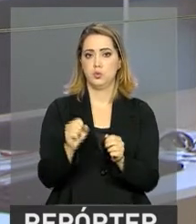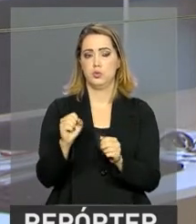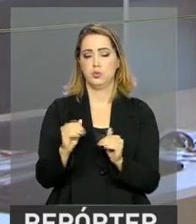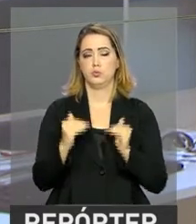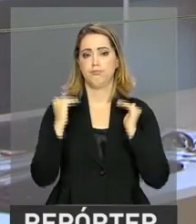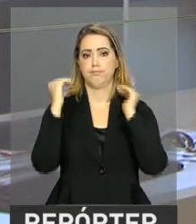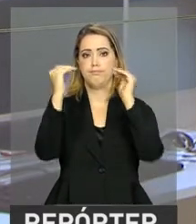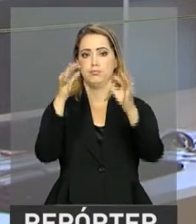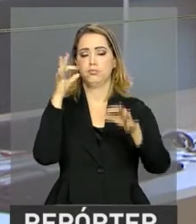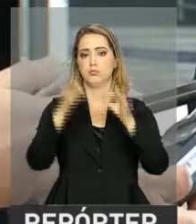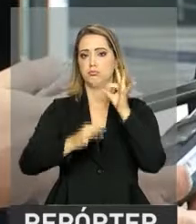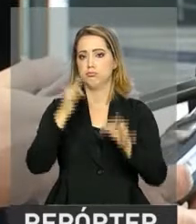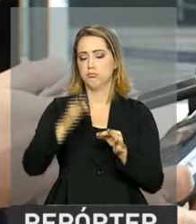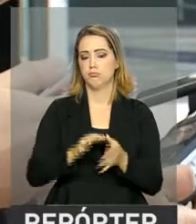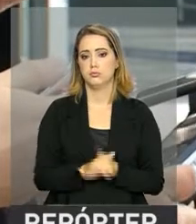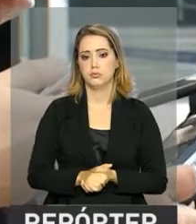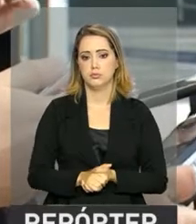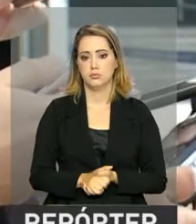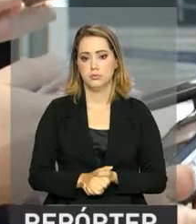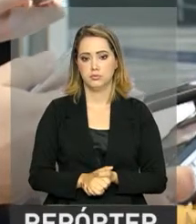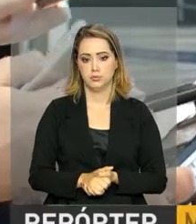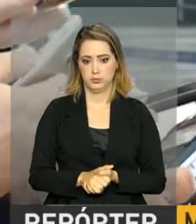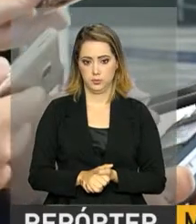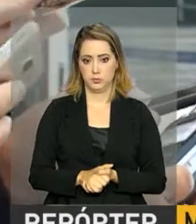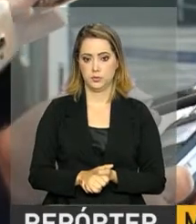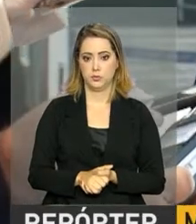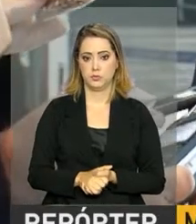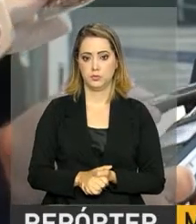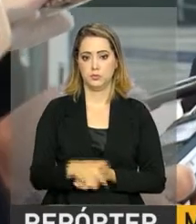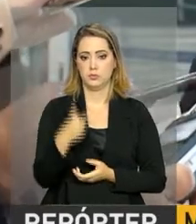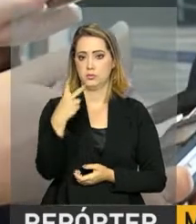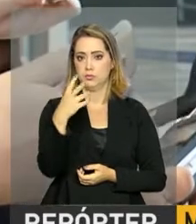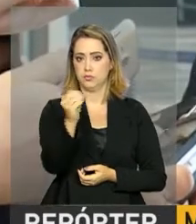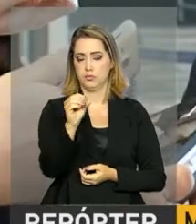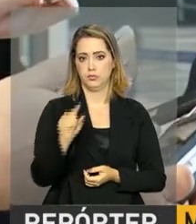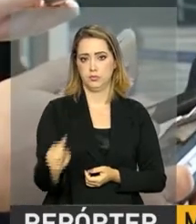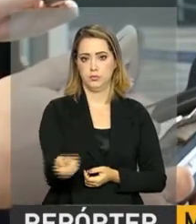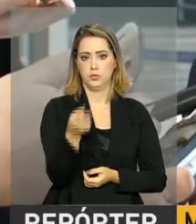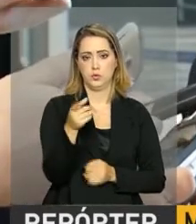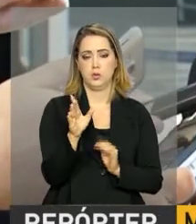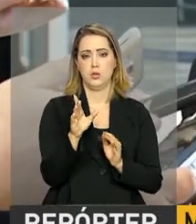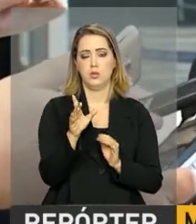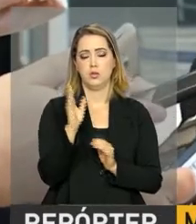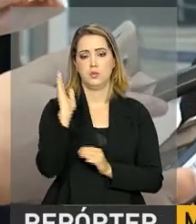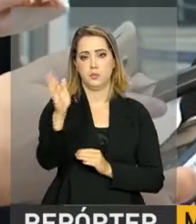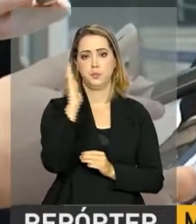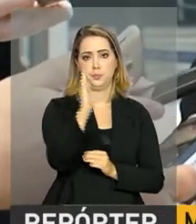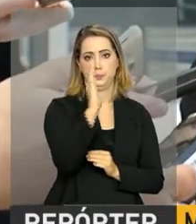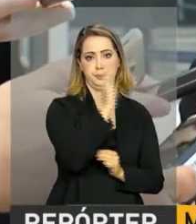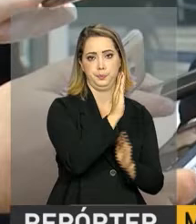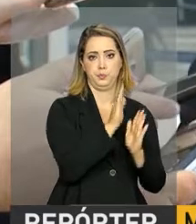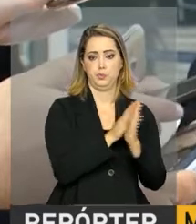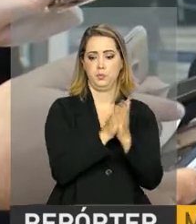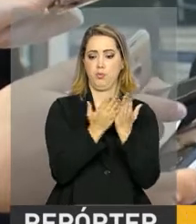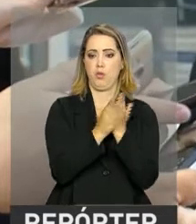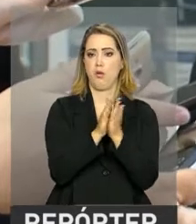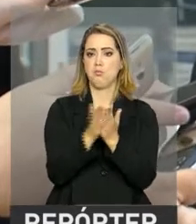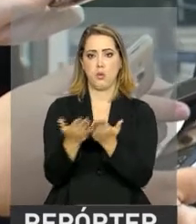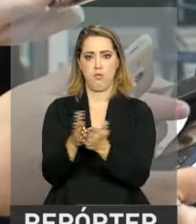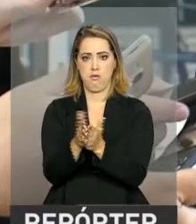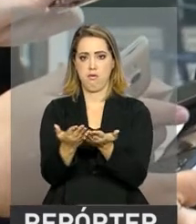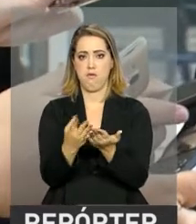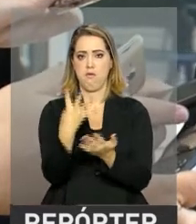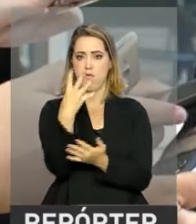Federal. Serão cerca de 20 mil livros, atendendo aí um total de